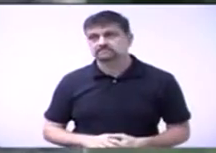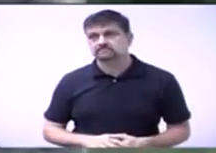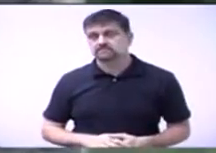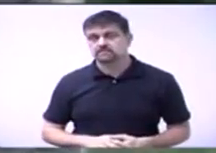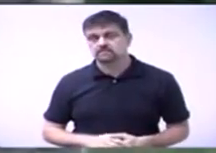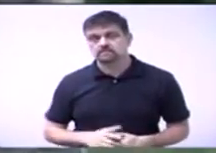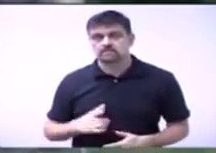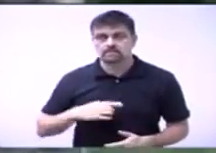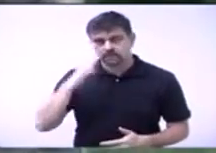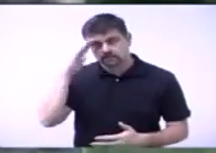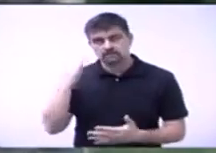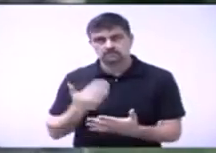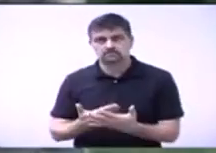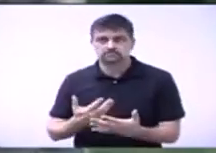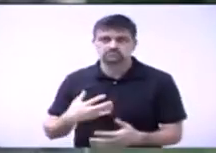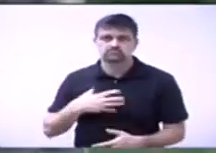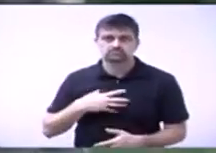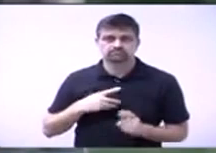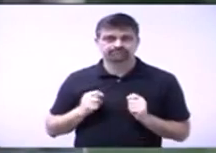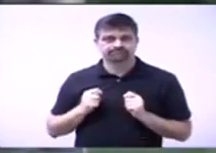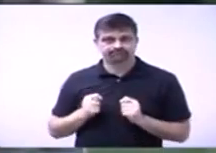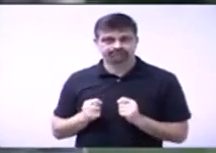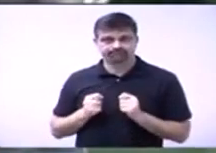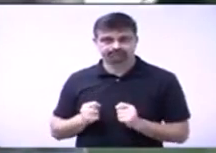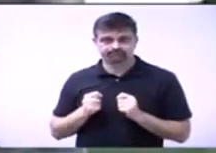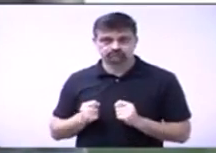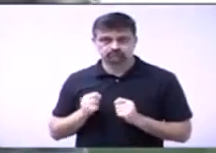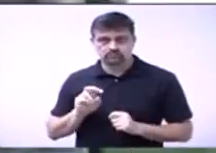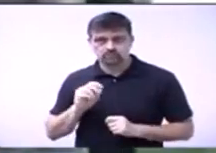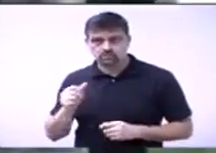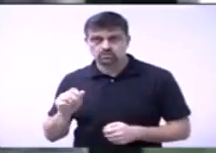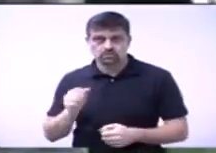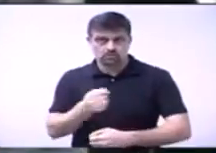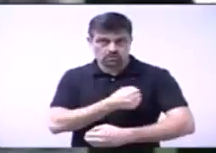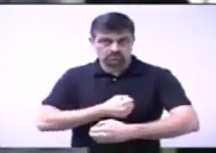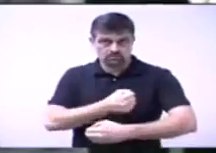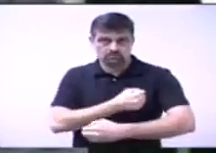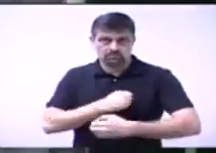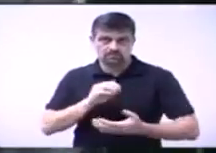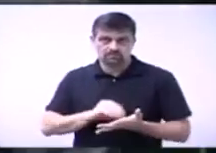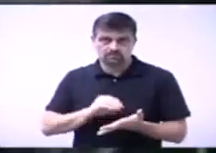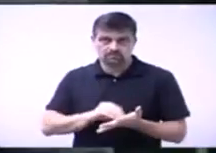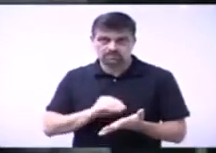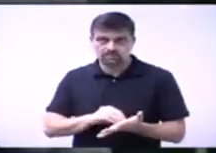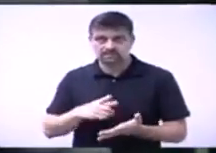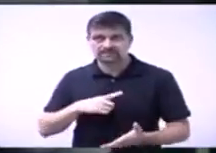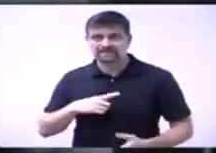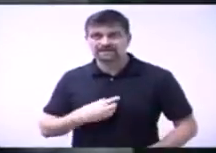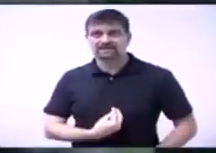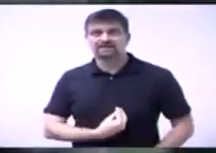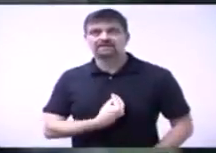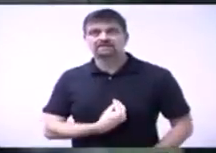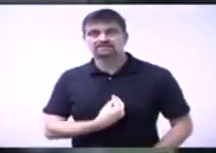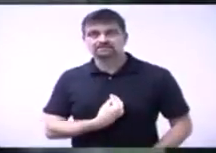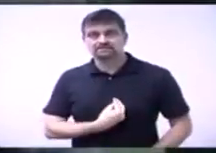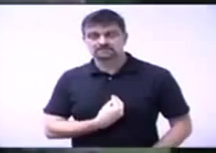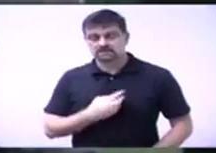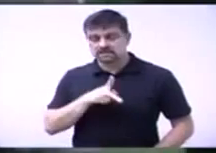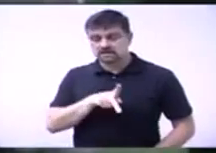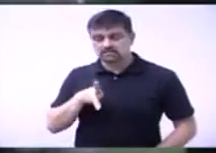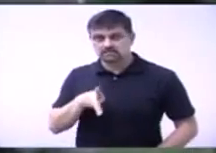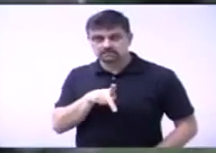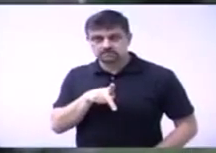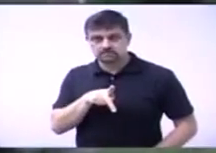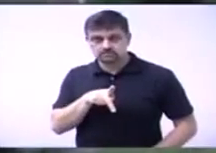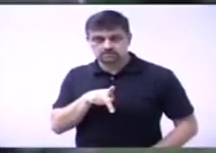talvez por medida de economia também, ou falta de cozinheiro, e a presença da